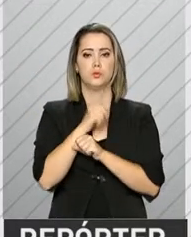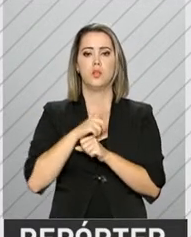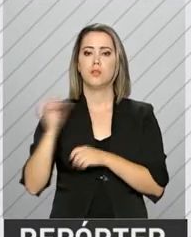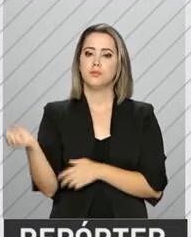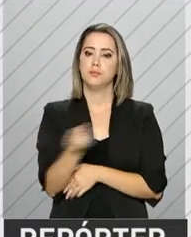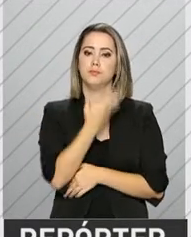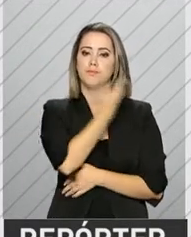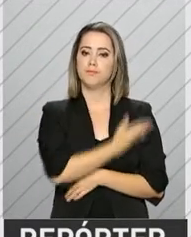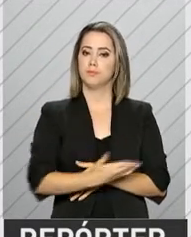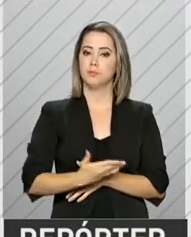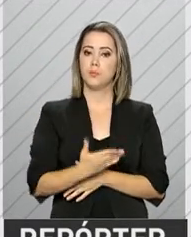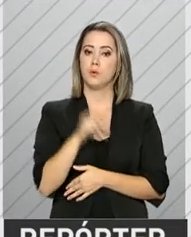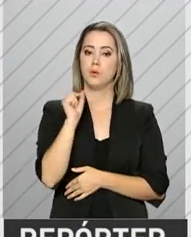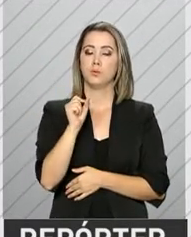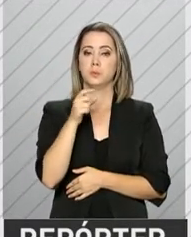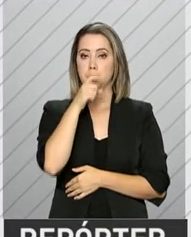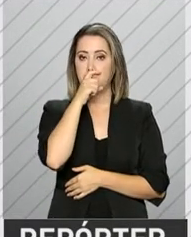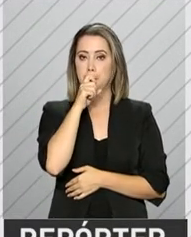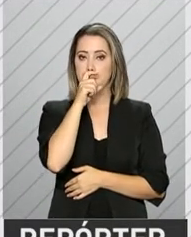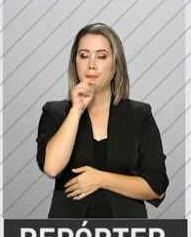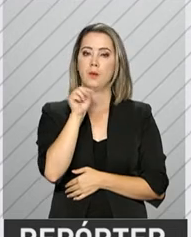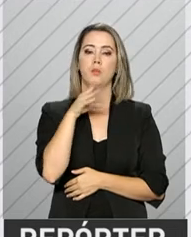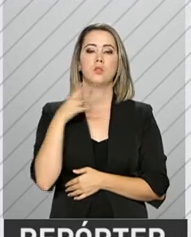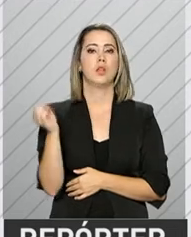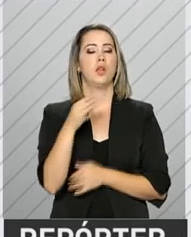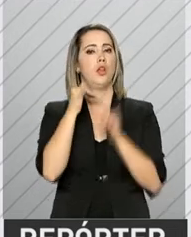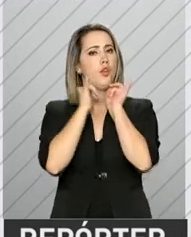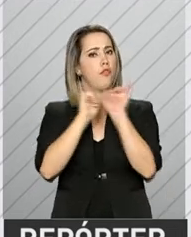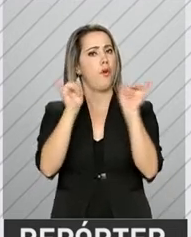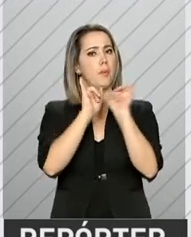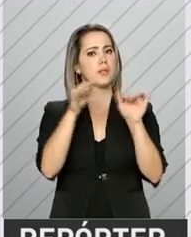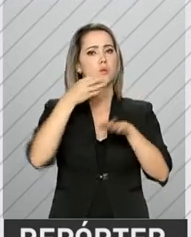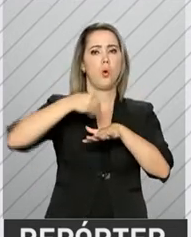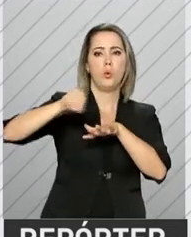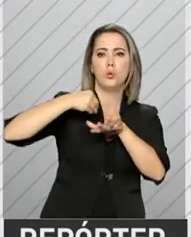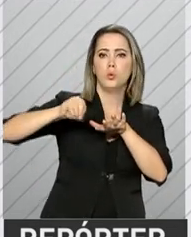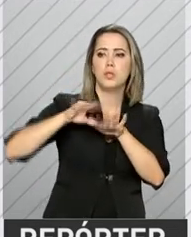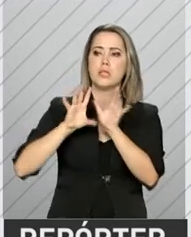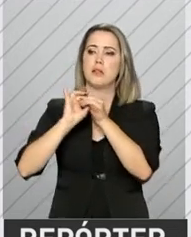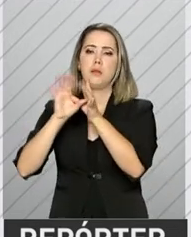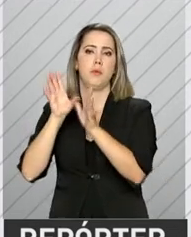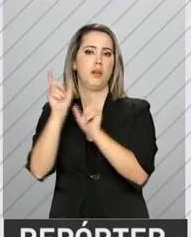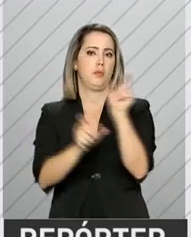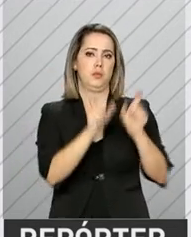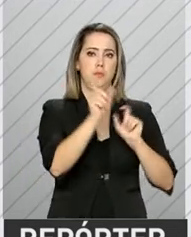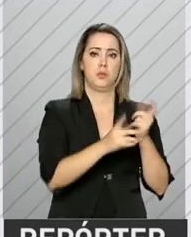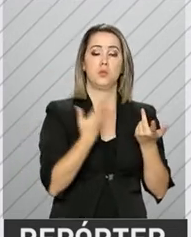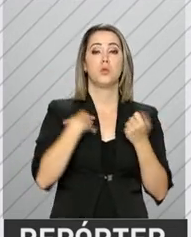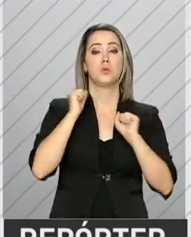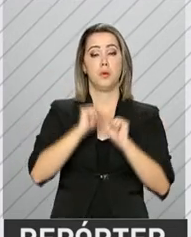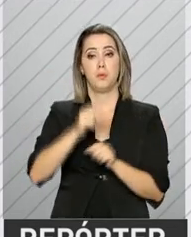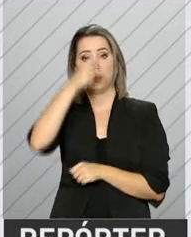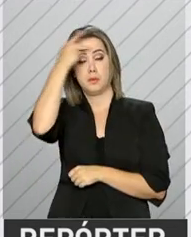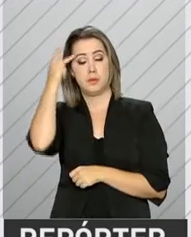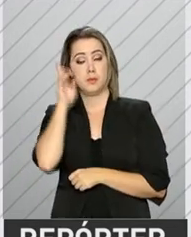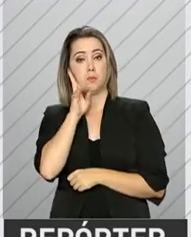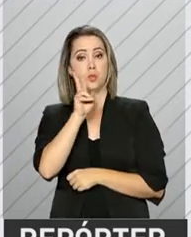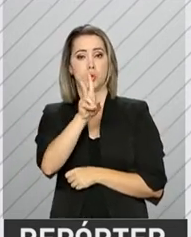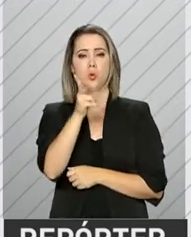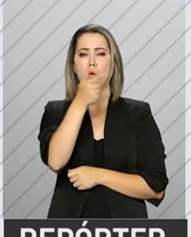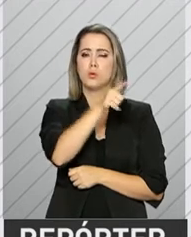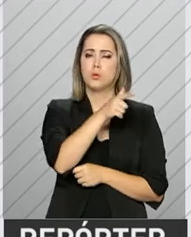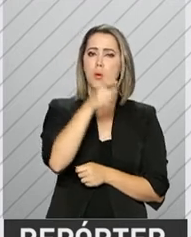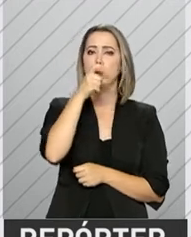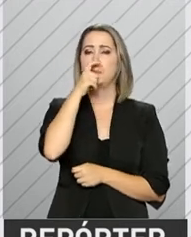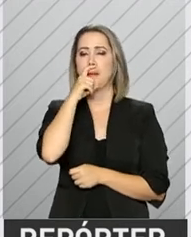tem novidades e vai oferecer uma seção de notícias com acesso liberado ao público, o que permite aos pais, professores